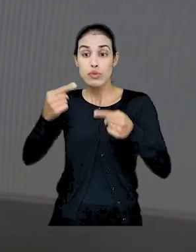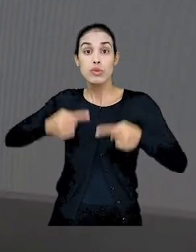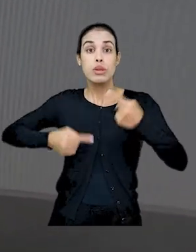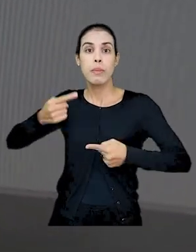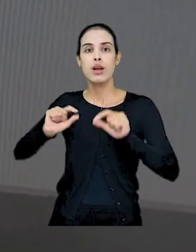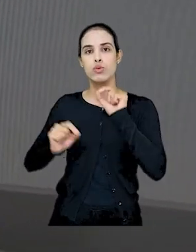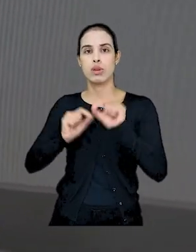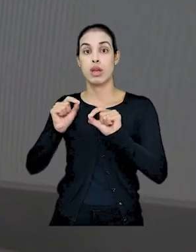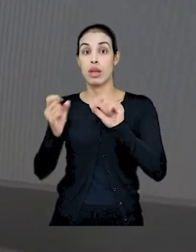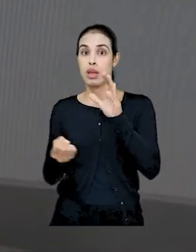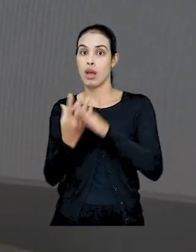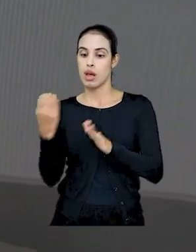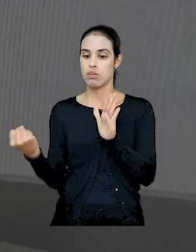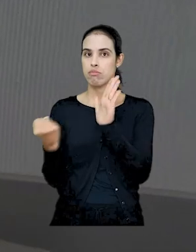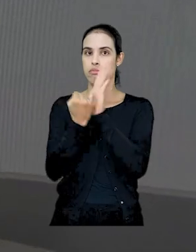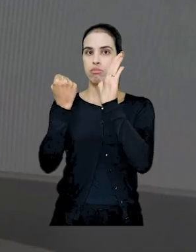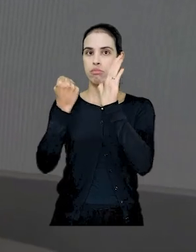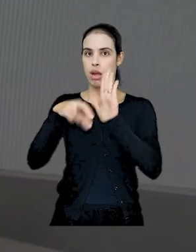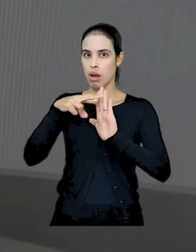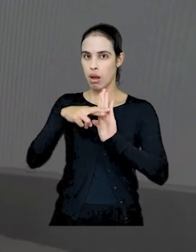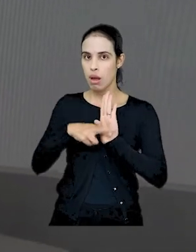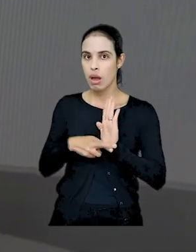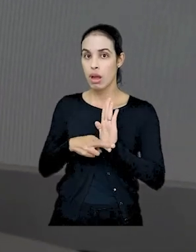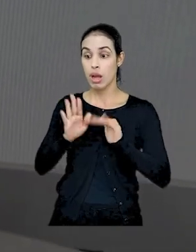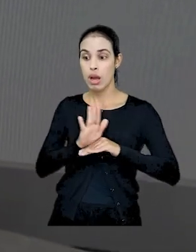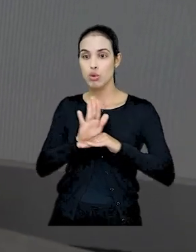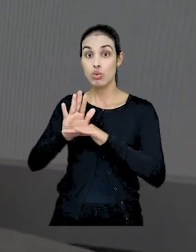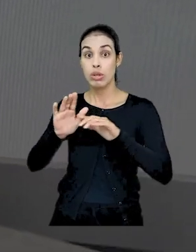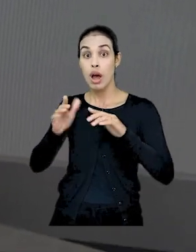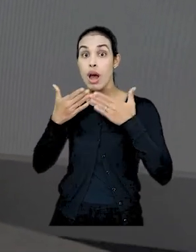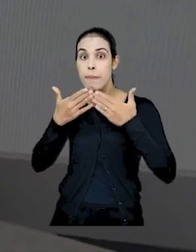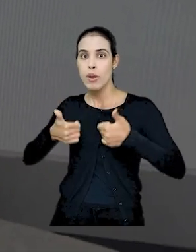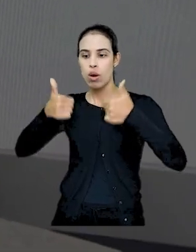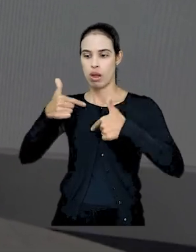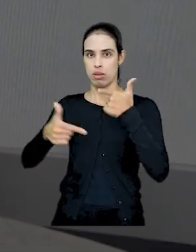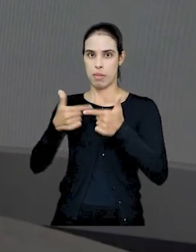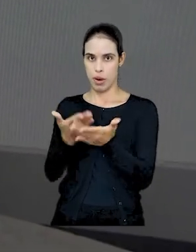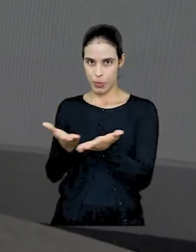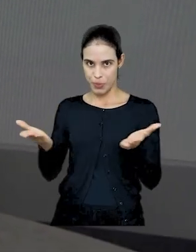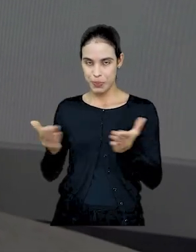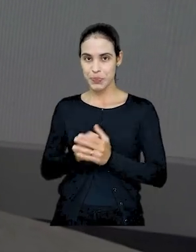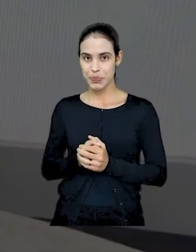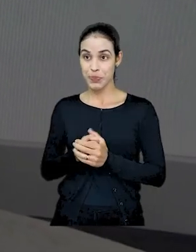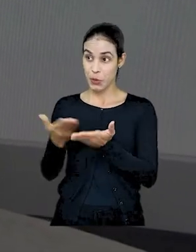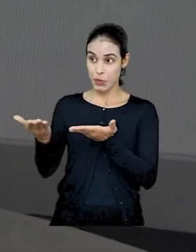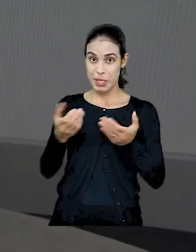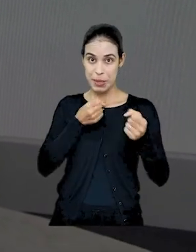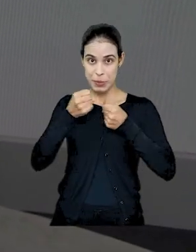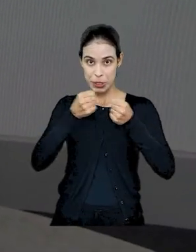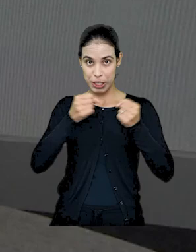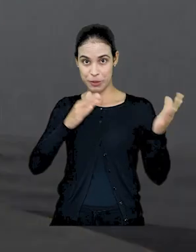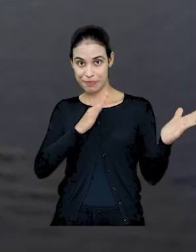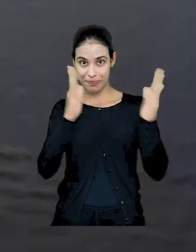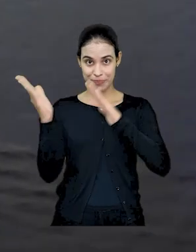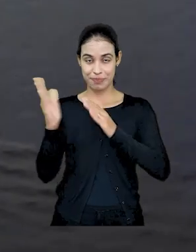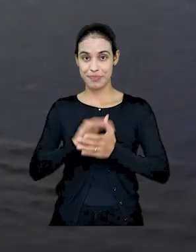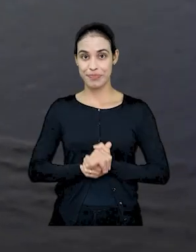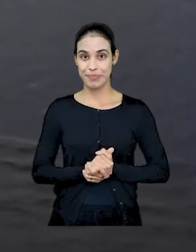foi estabelecer o novo marco regulatório que possa melhorar as operações portuárias repórter Michele